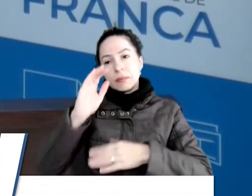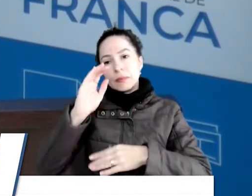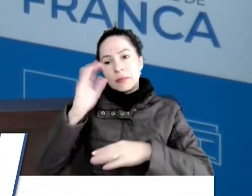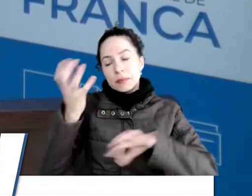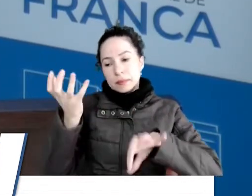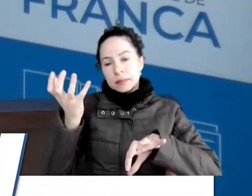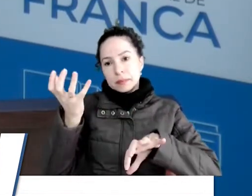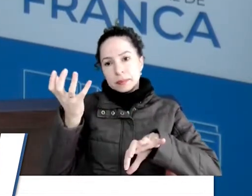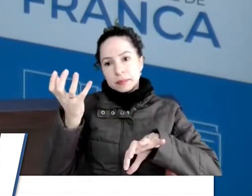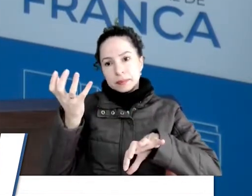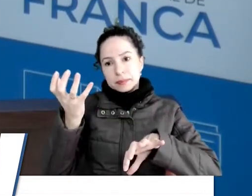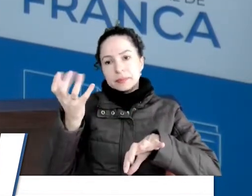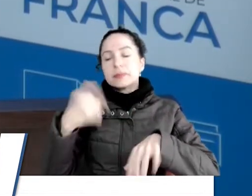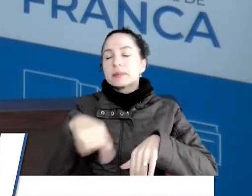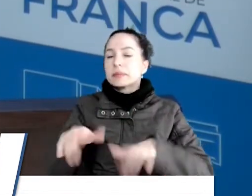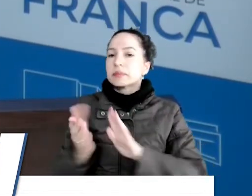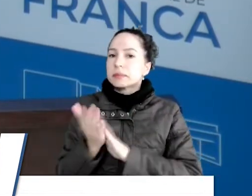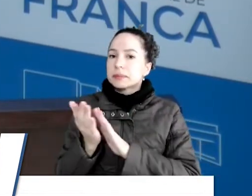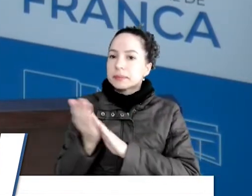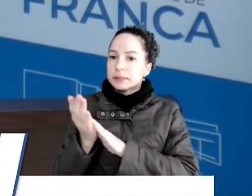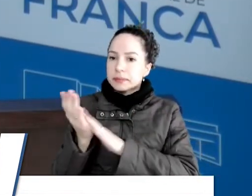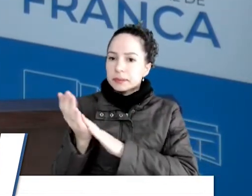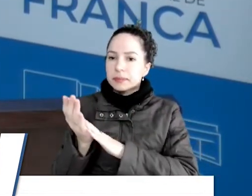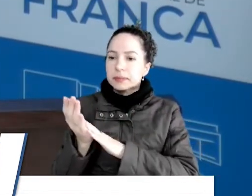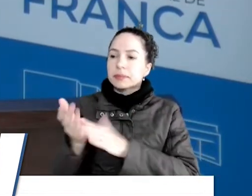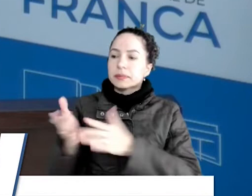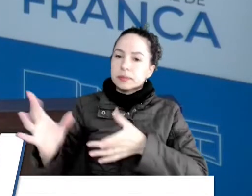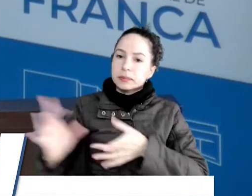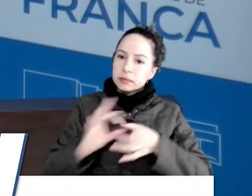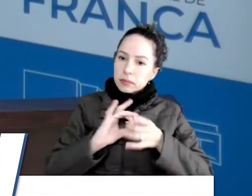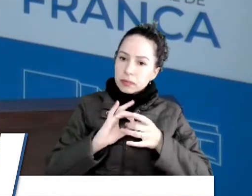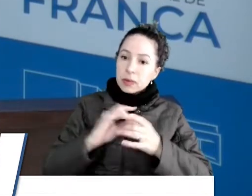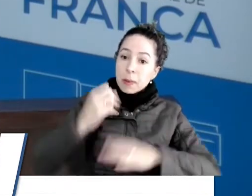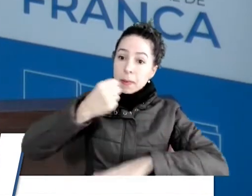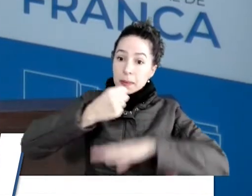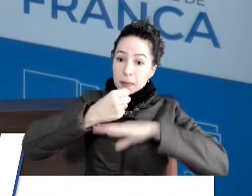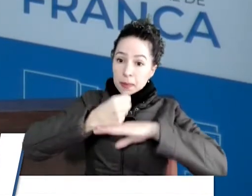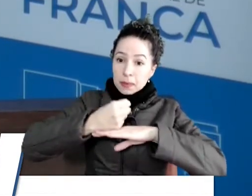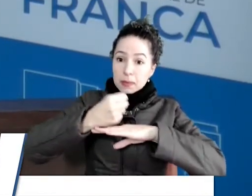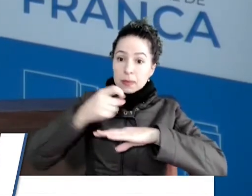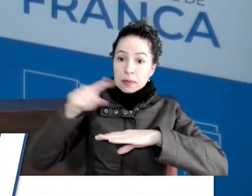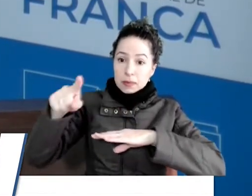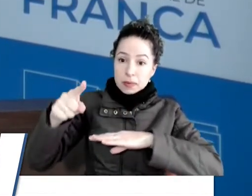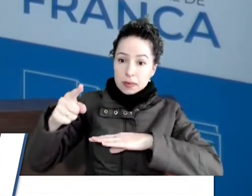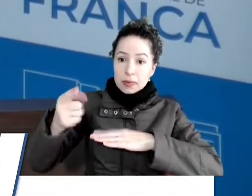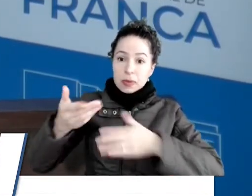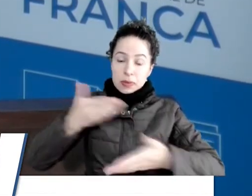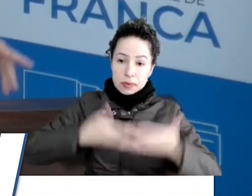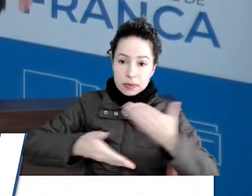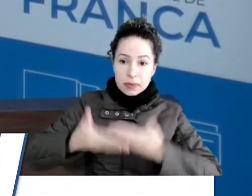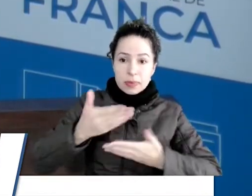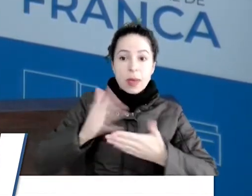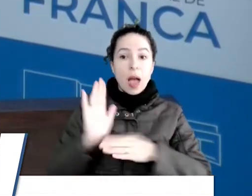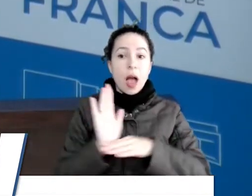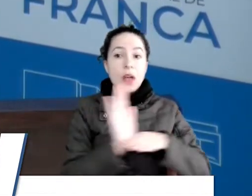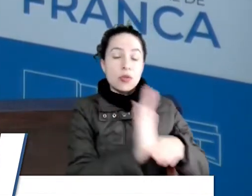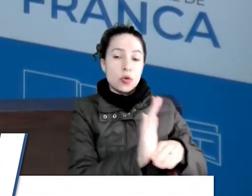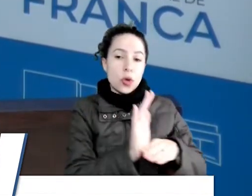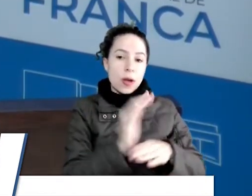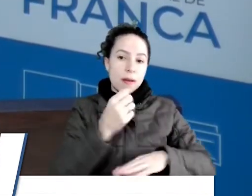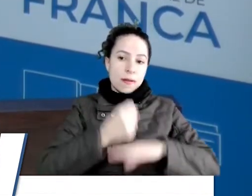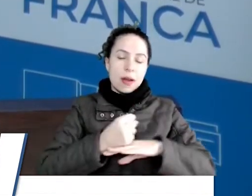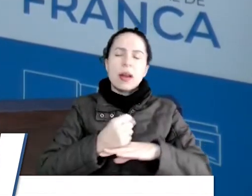Então, eu quero parabenizar o envolvimento do prefeito Gilmar em benefício da cidade de Franca. E vários vereadores